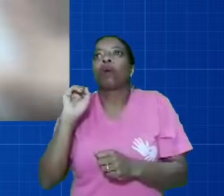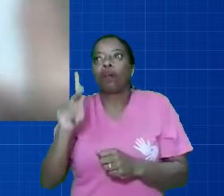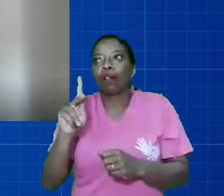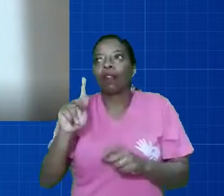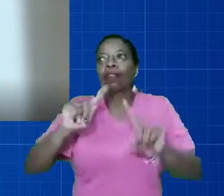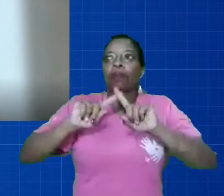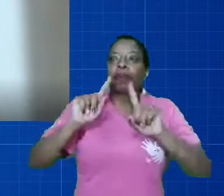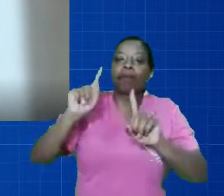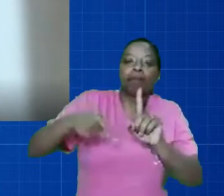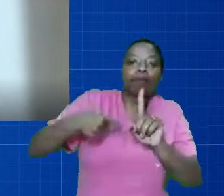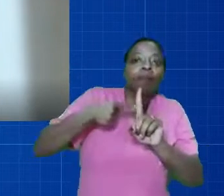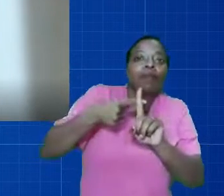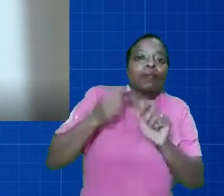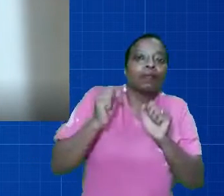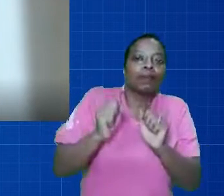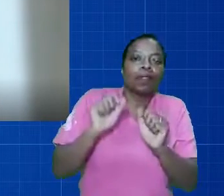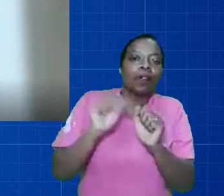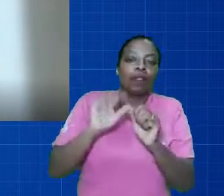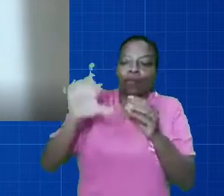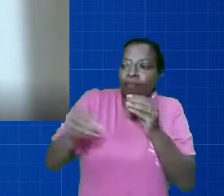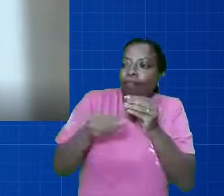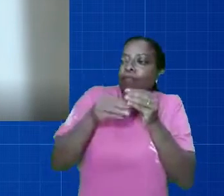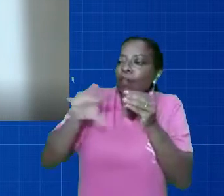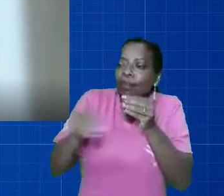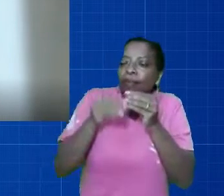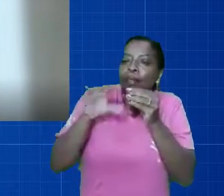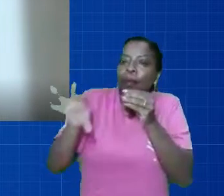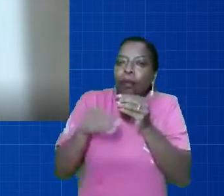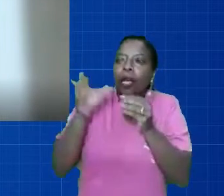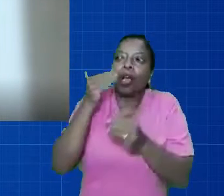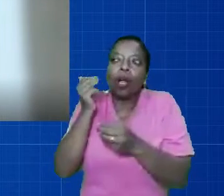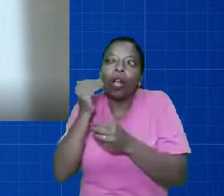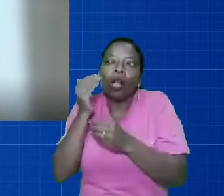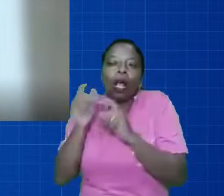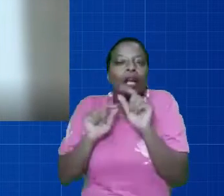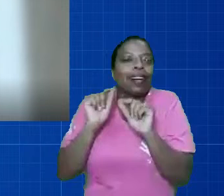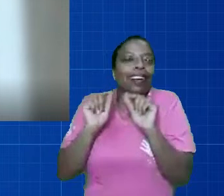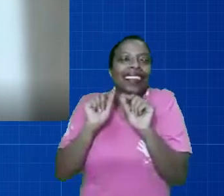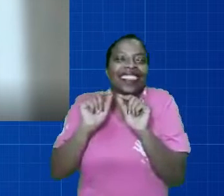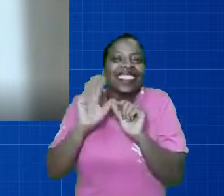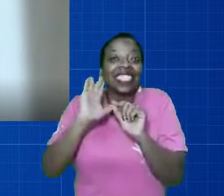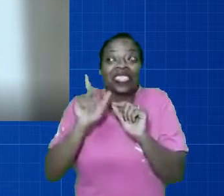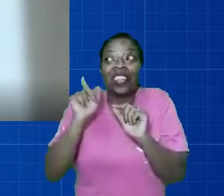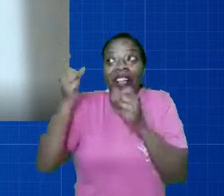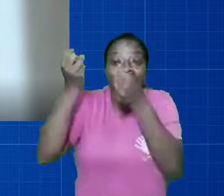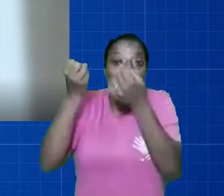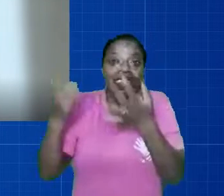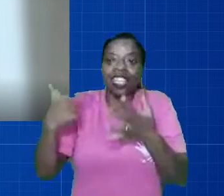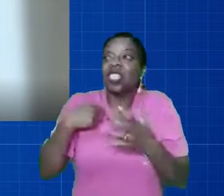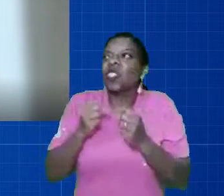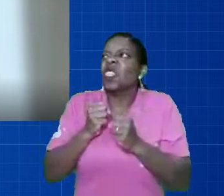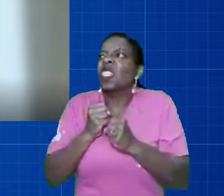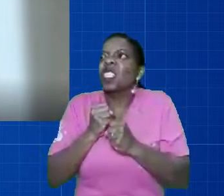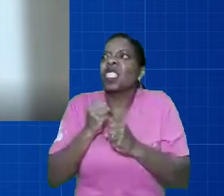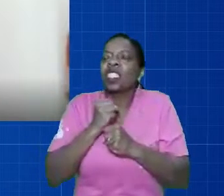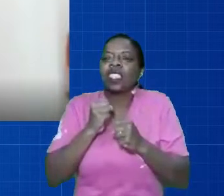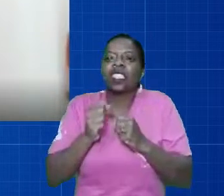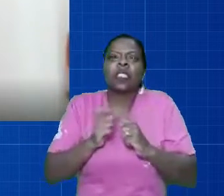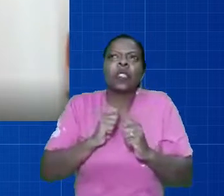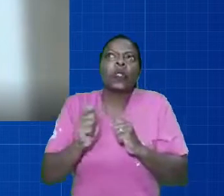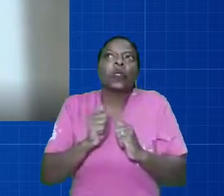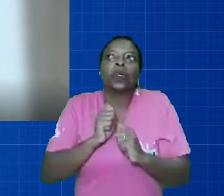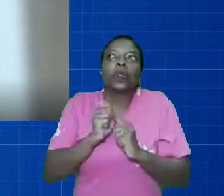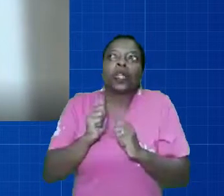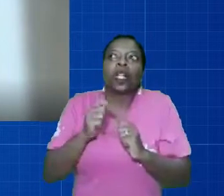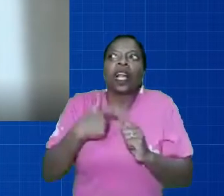podemos absorver, né? Só nessa primeira fala eu me segurei para não interferir. Mas